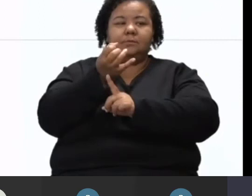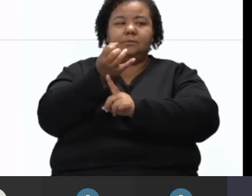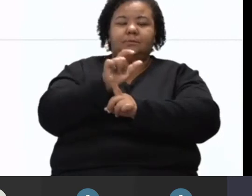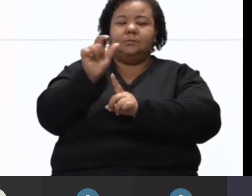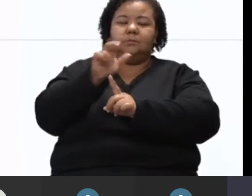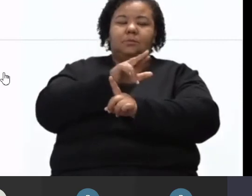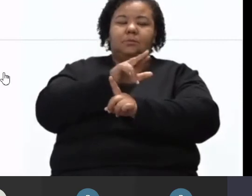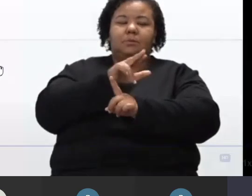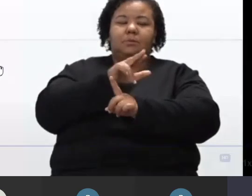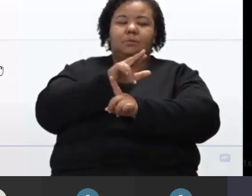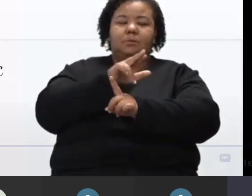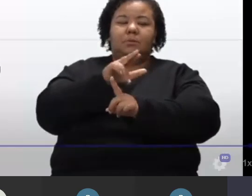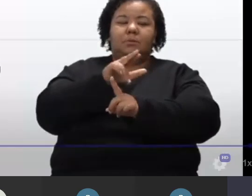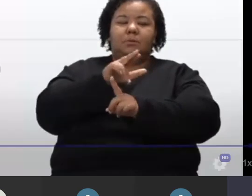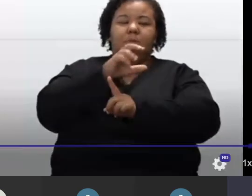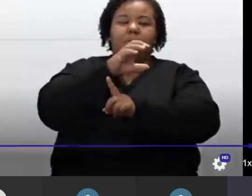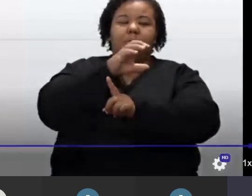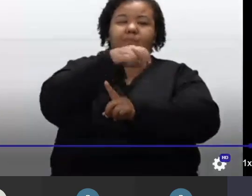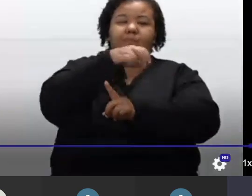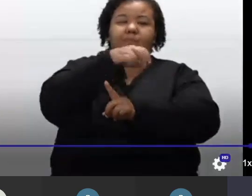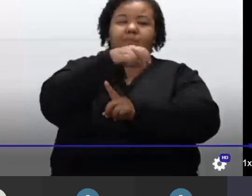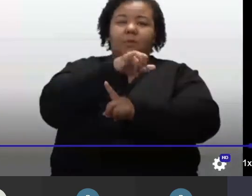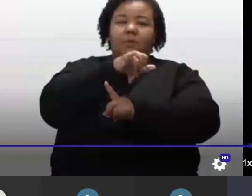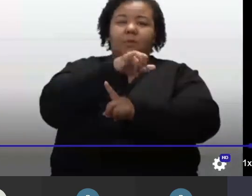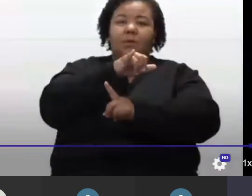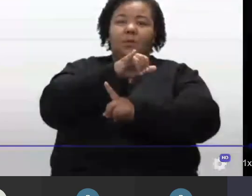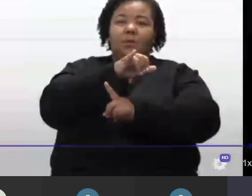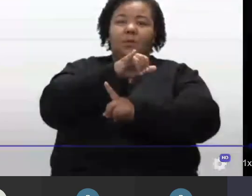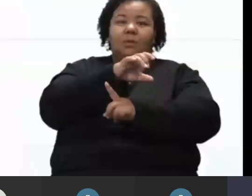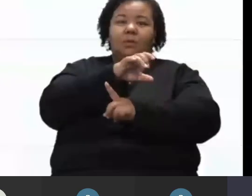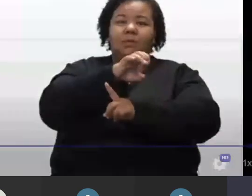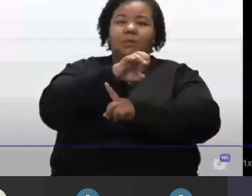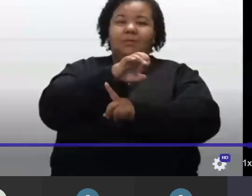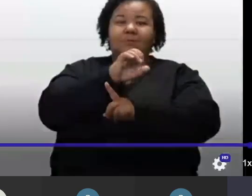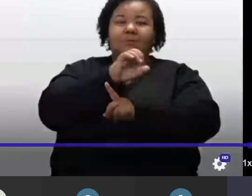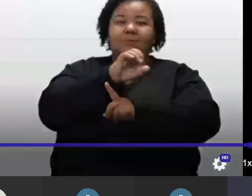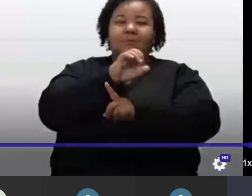E os conídeos, eles são os esporos